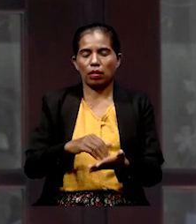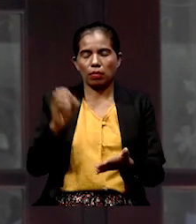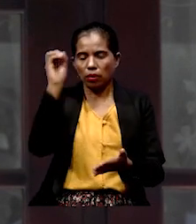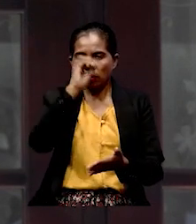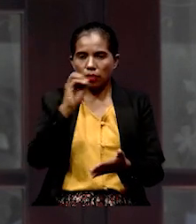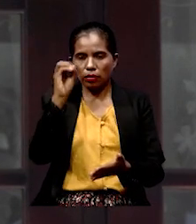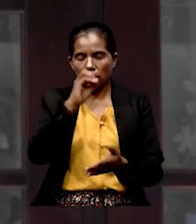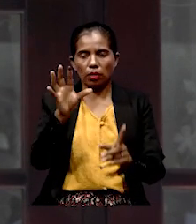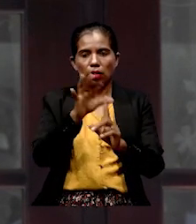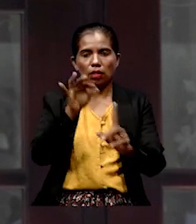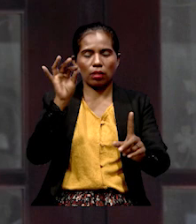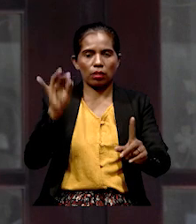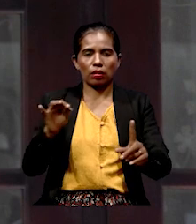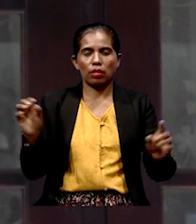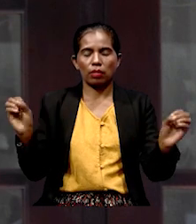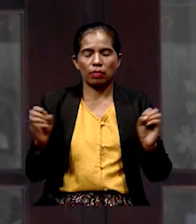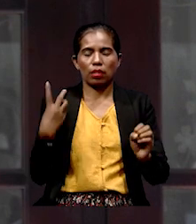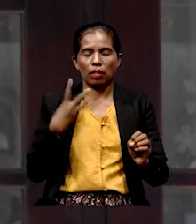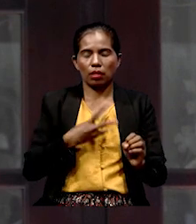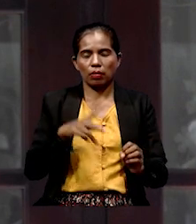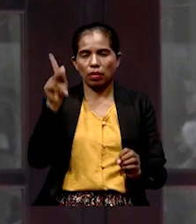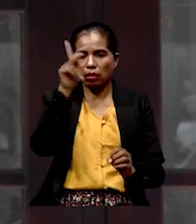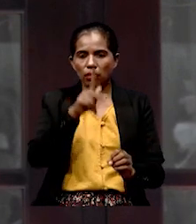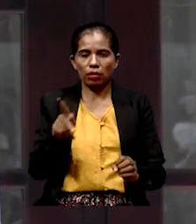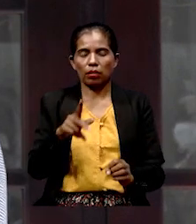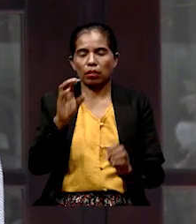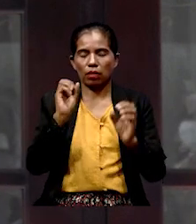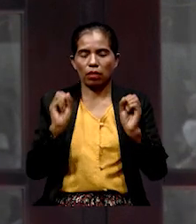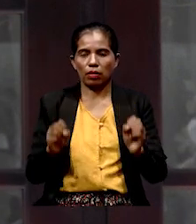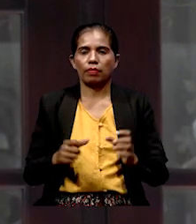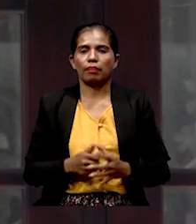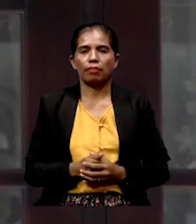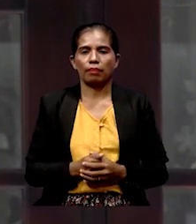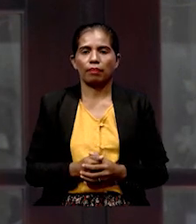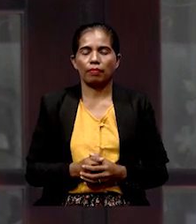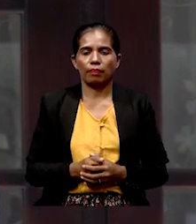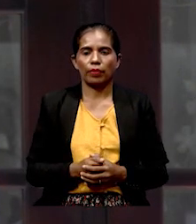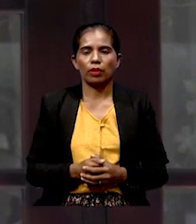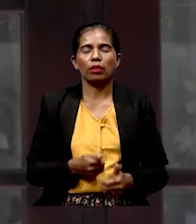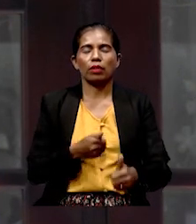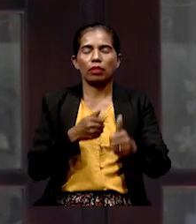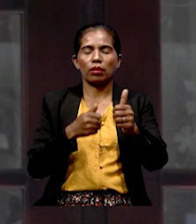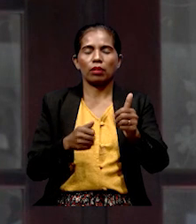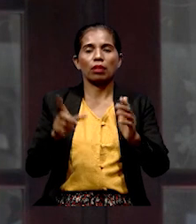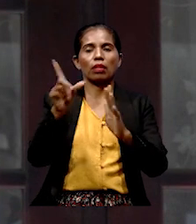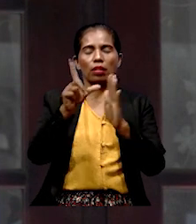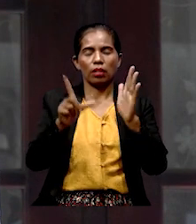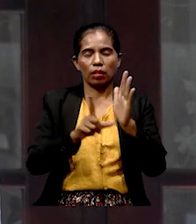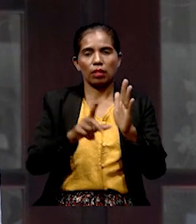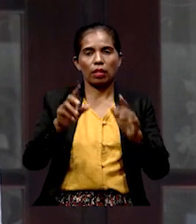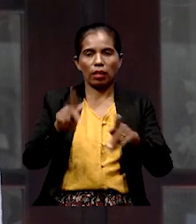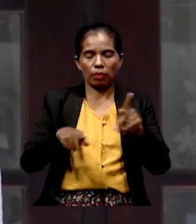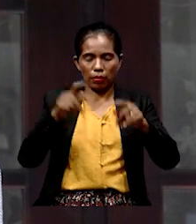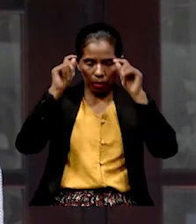as eleições, não fiscalizamos as eleições. Isto é um ato de soberania do povo timorense.